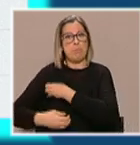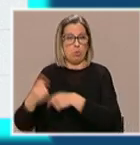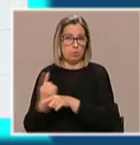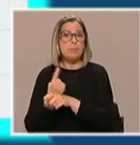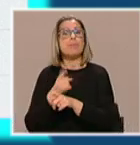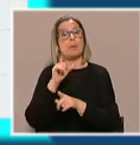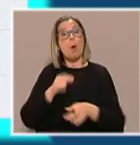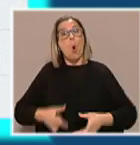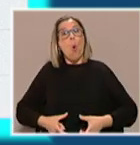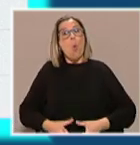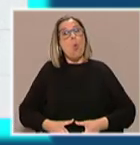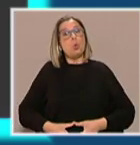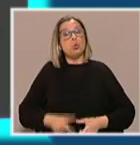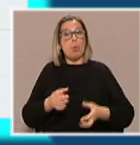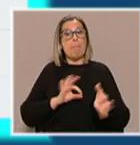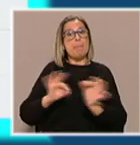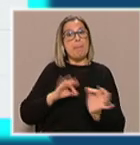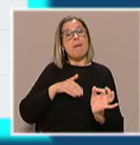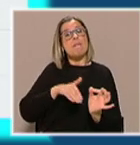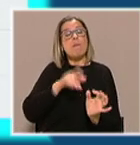para uma eventual gravidez.